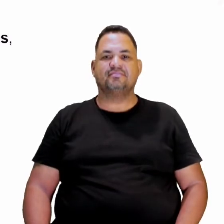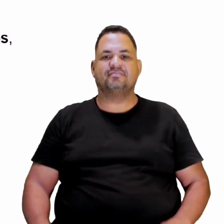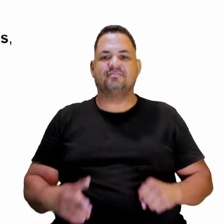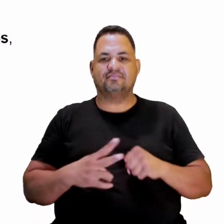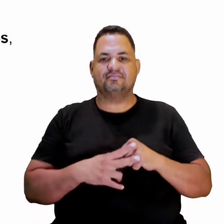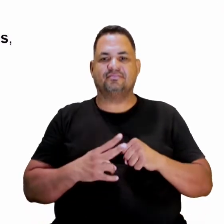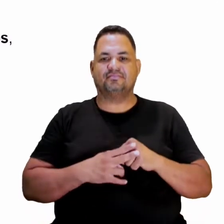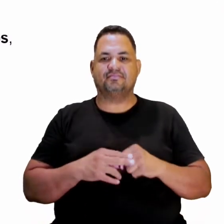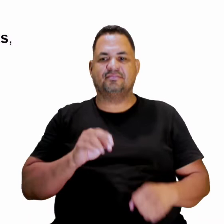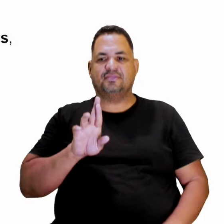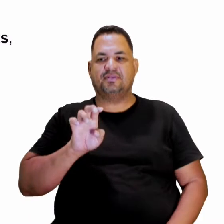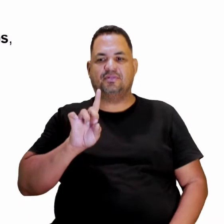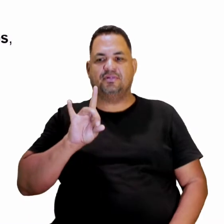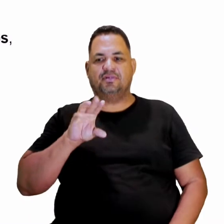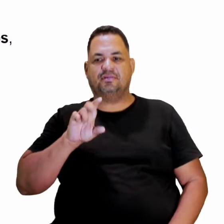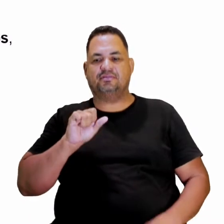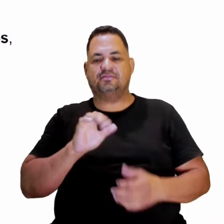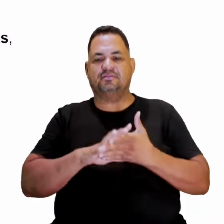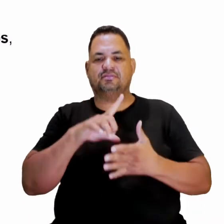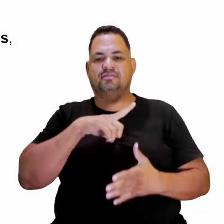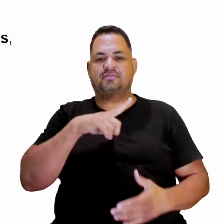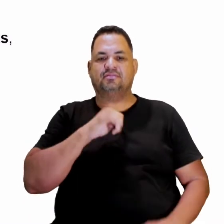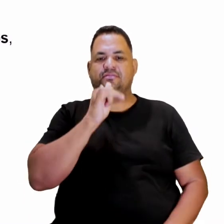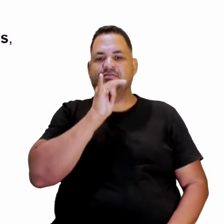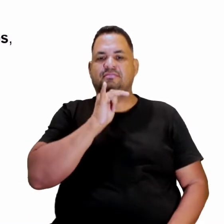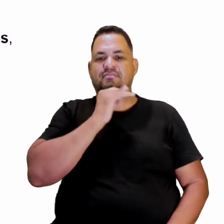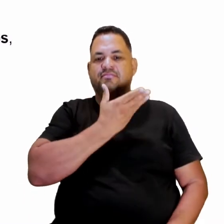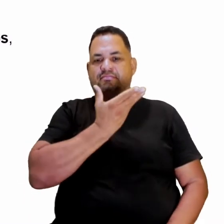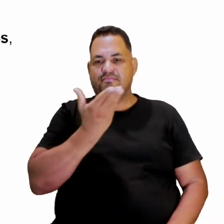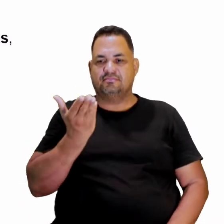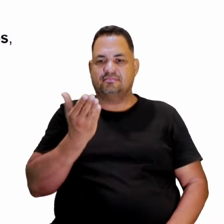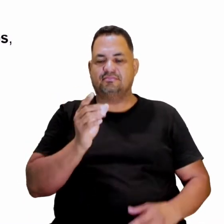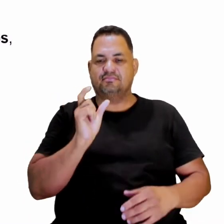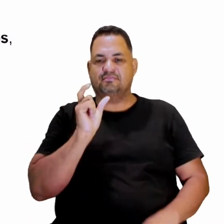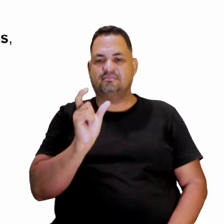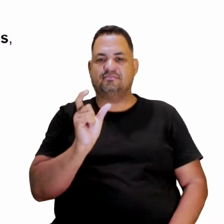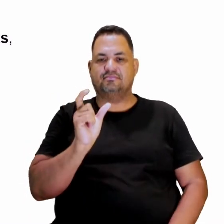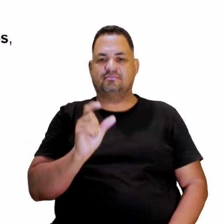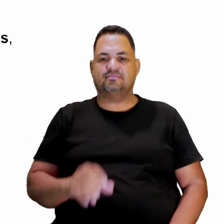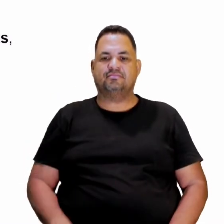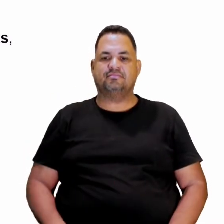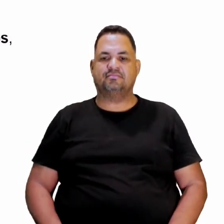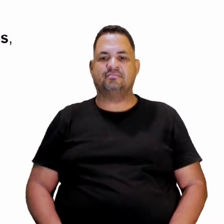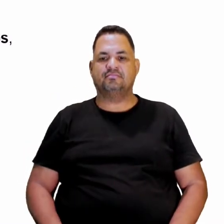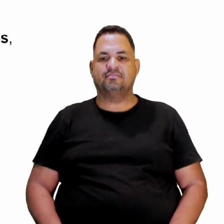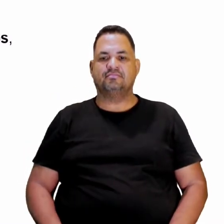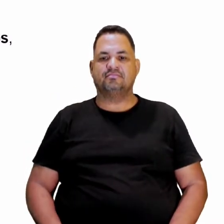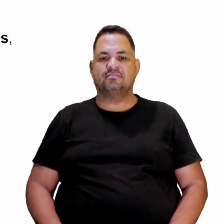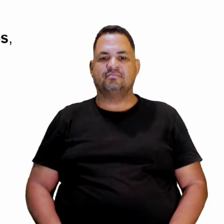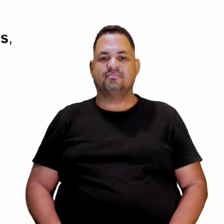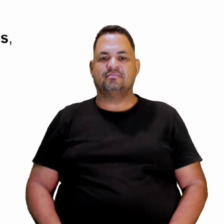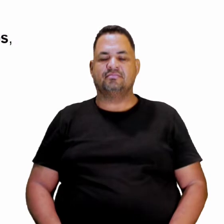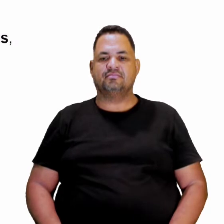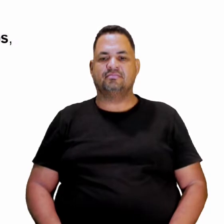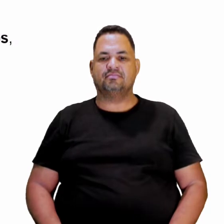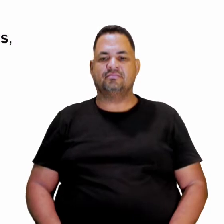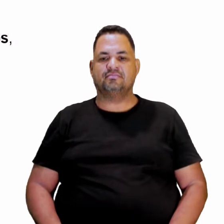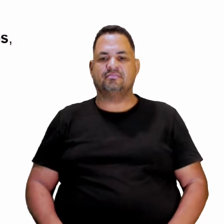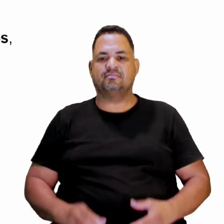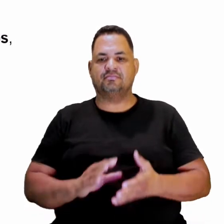verbos regulares. Temos um exemplo aqui para você da palavra program, que é o